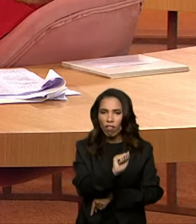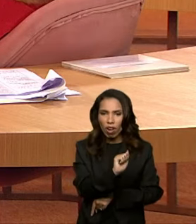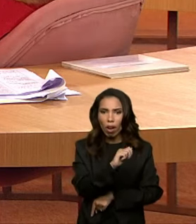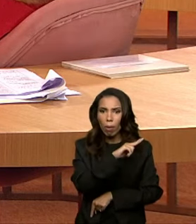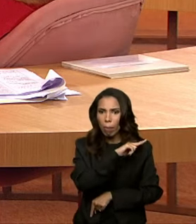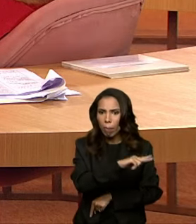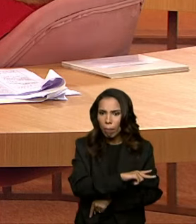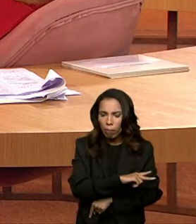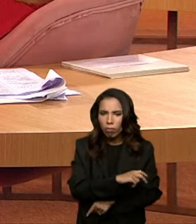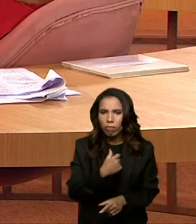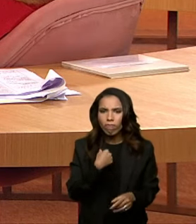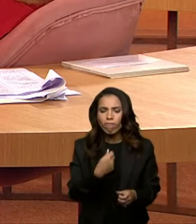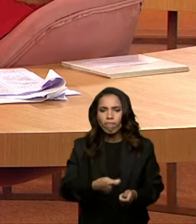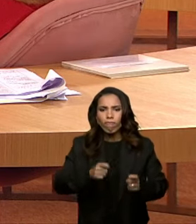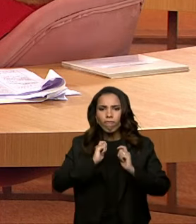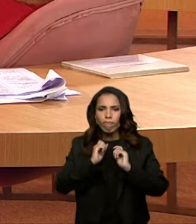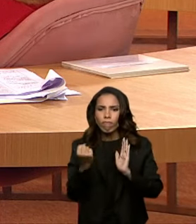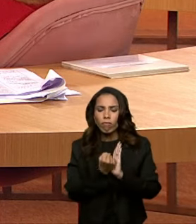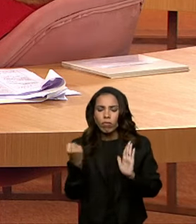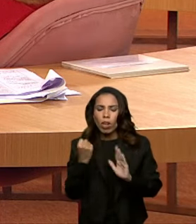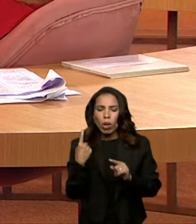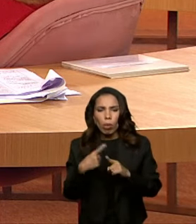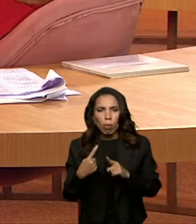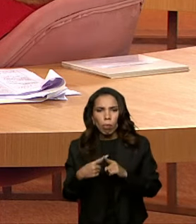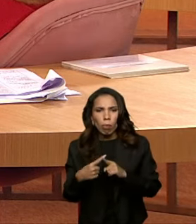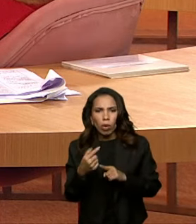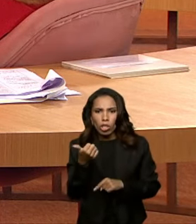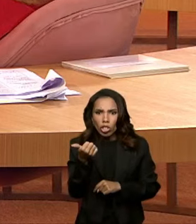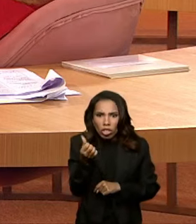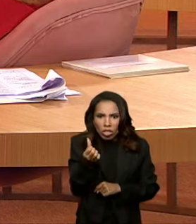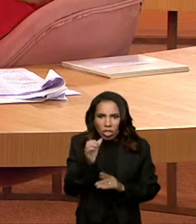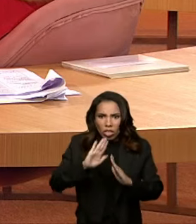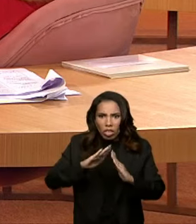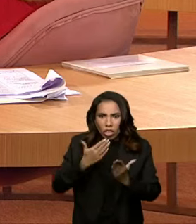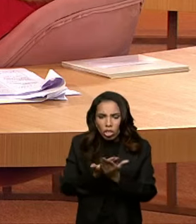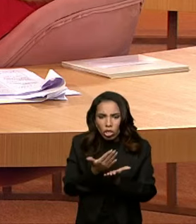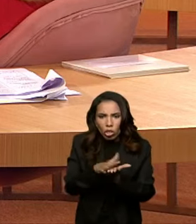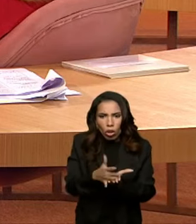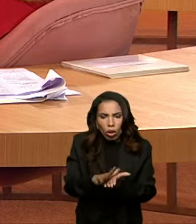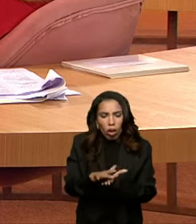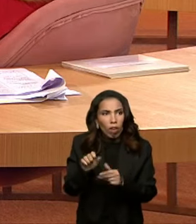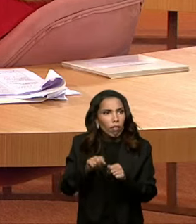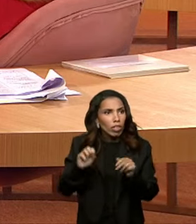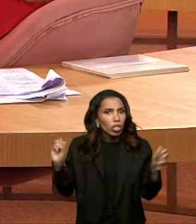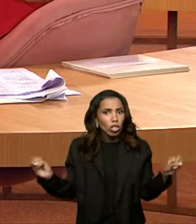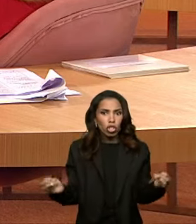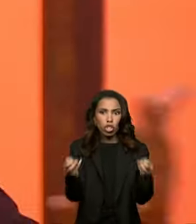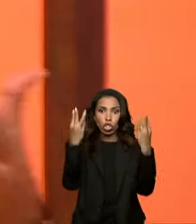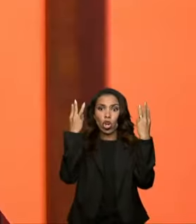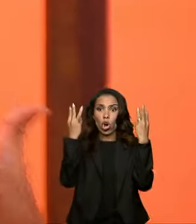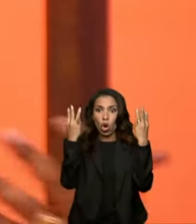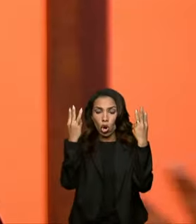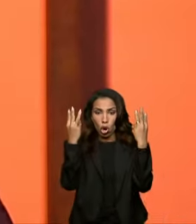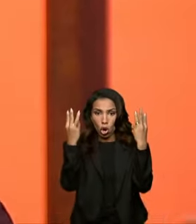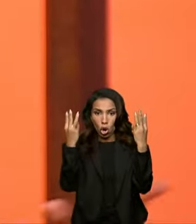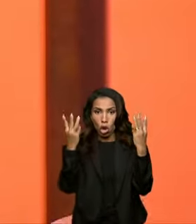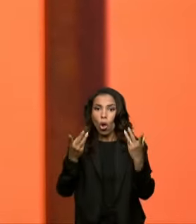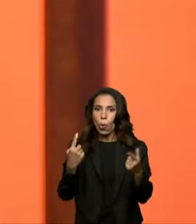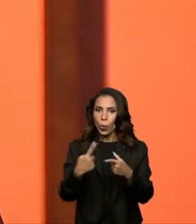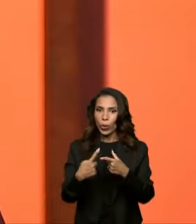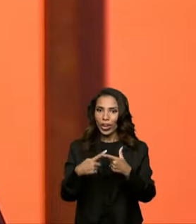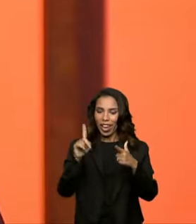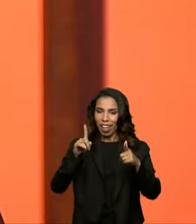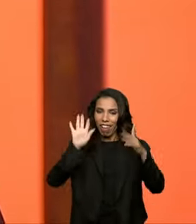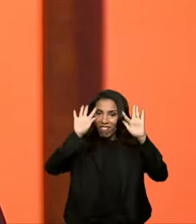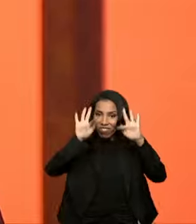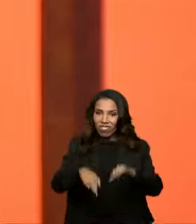mim foi muito impactante, porque eu cheguei lá, tinham 16 escolas de samba. Eu fui fazer um show que era justamente a finalização daquela